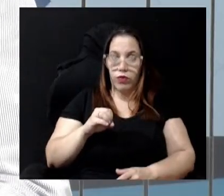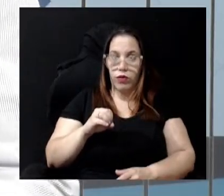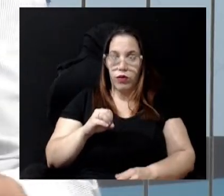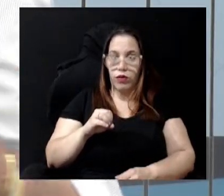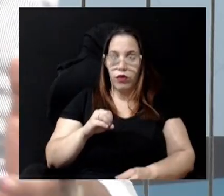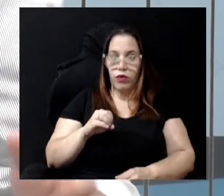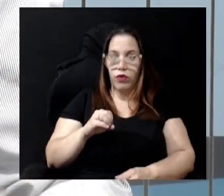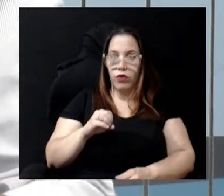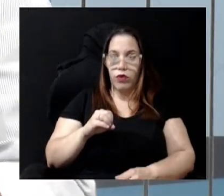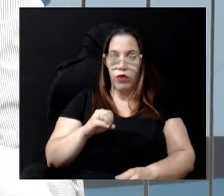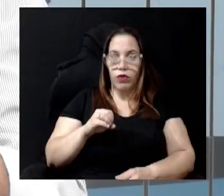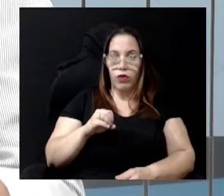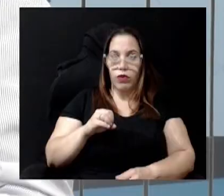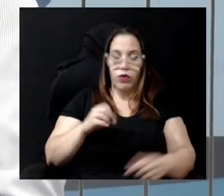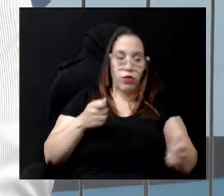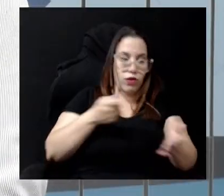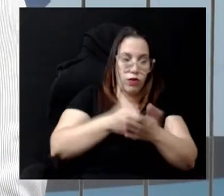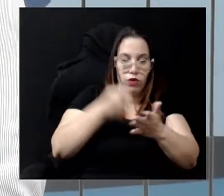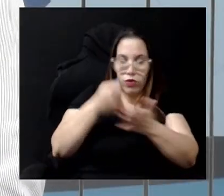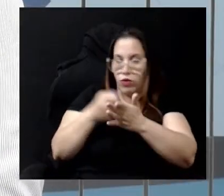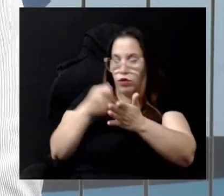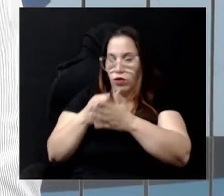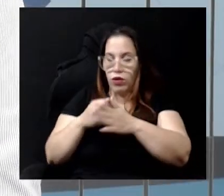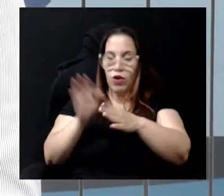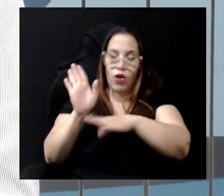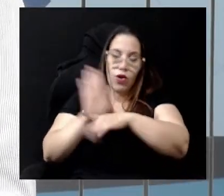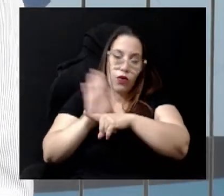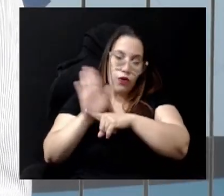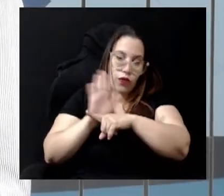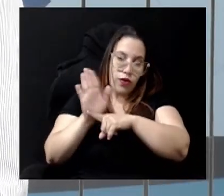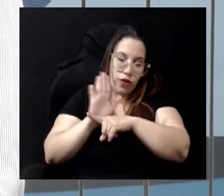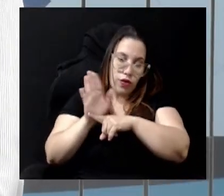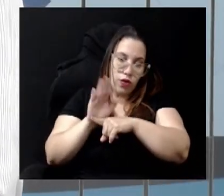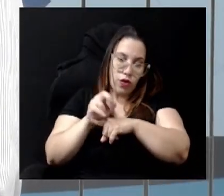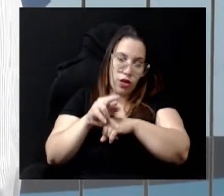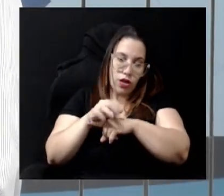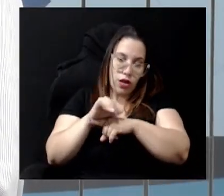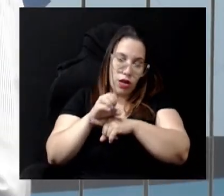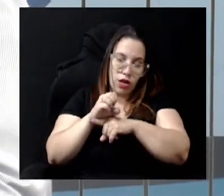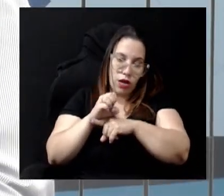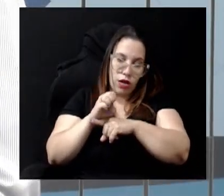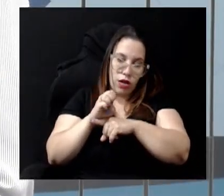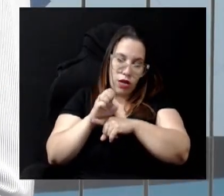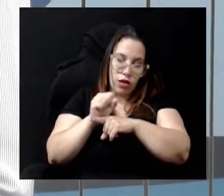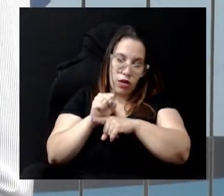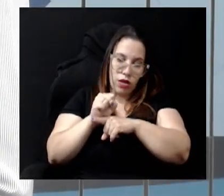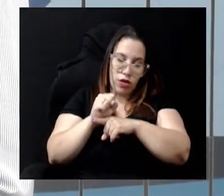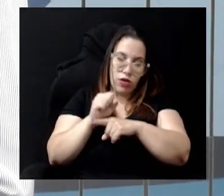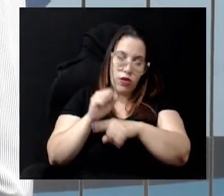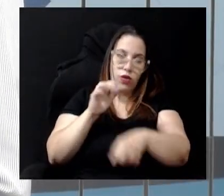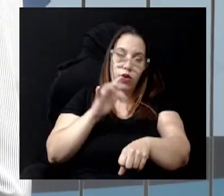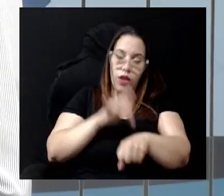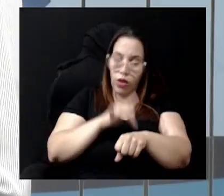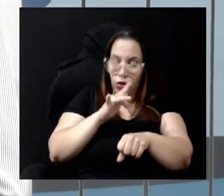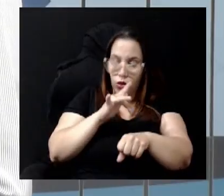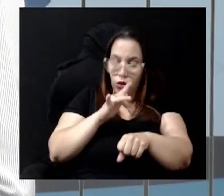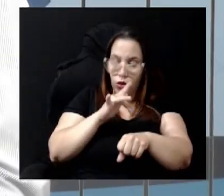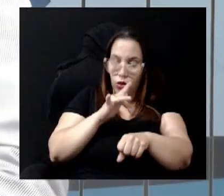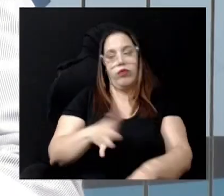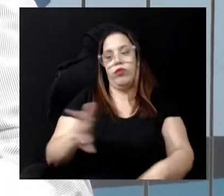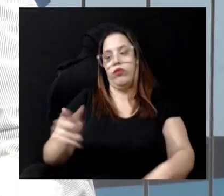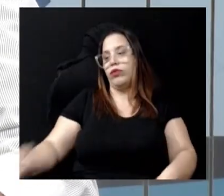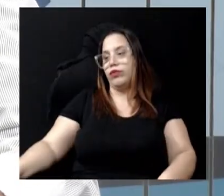das ofertas infinitas de filmes e séries a partir disso. E isso tem tocado as pessoas praticamente num regime de